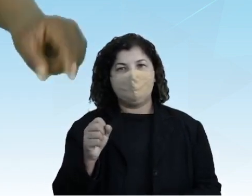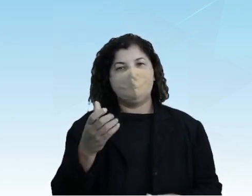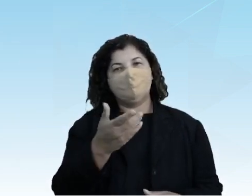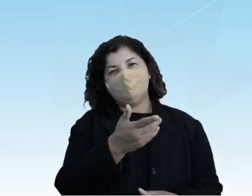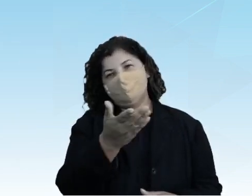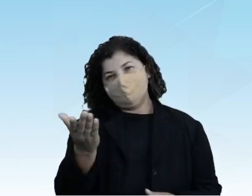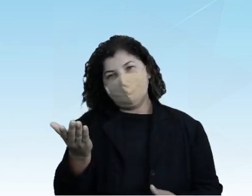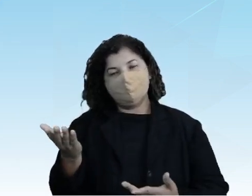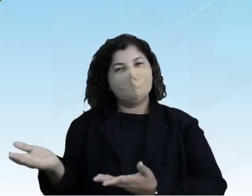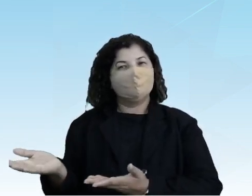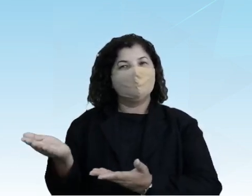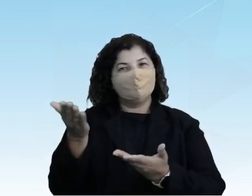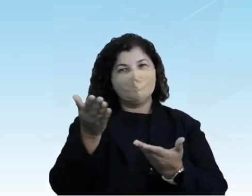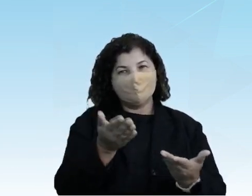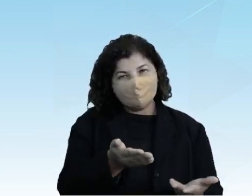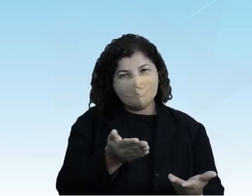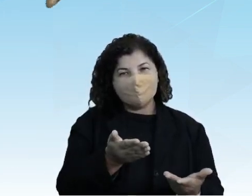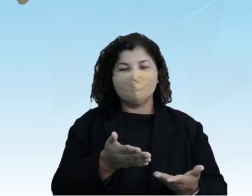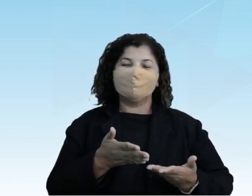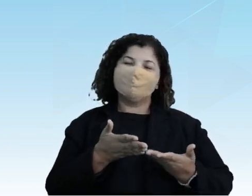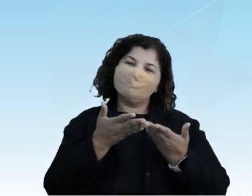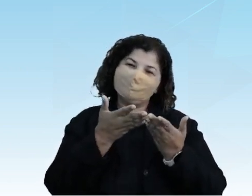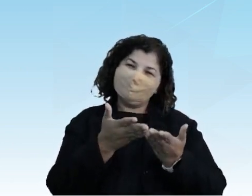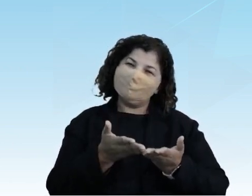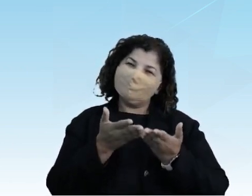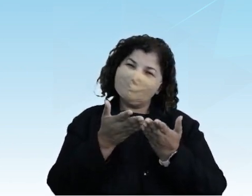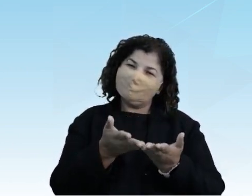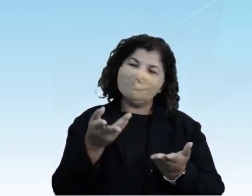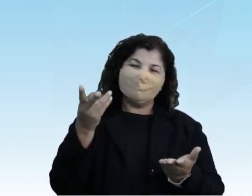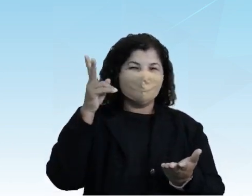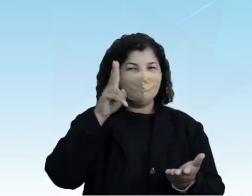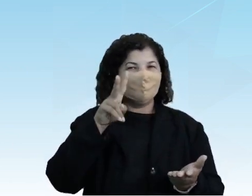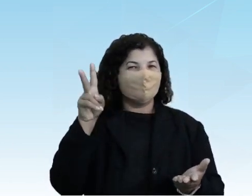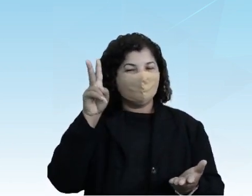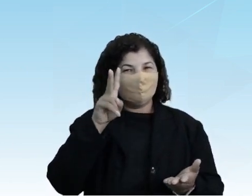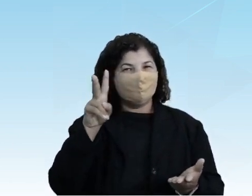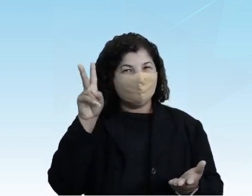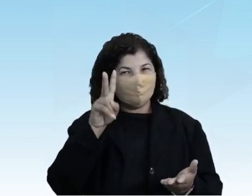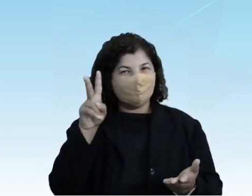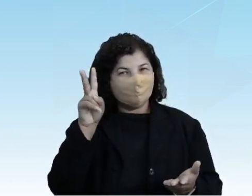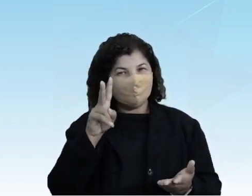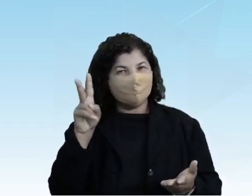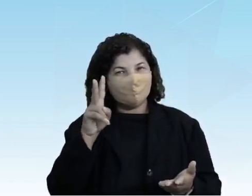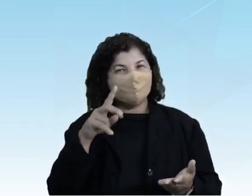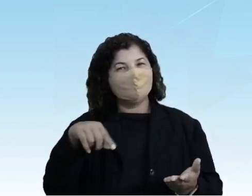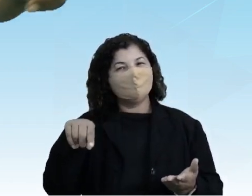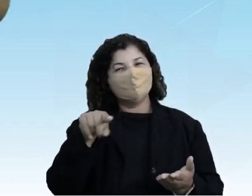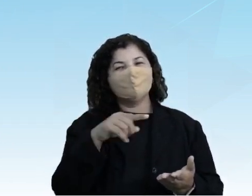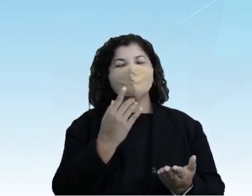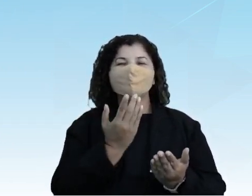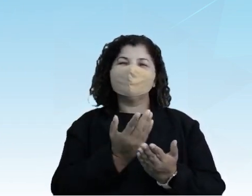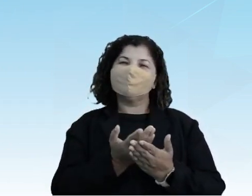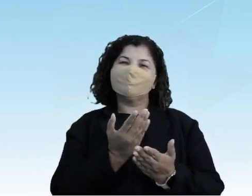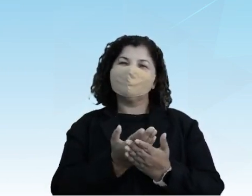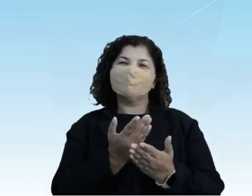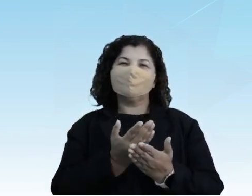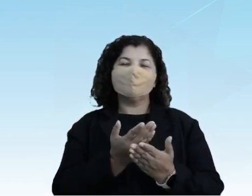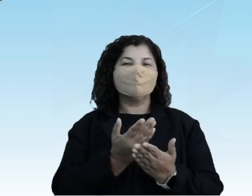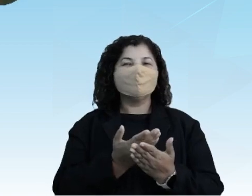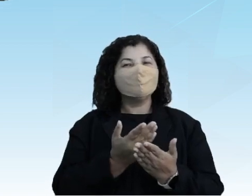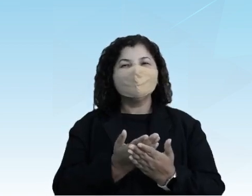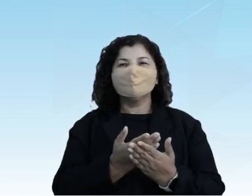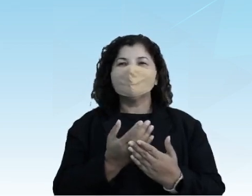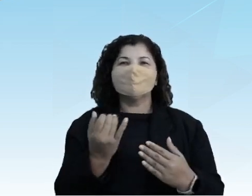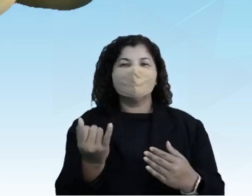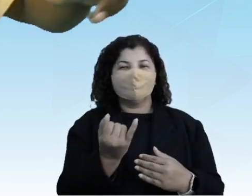a entrar na nossa nave da história, a nossa nave onde nós vamos estudar essa